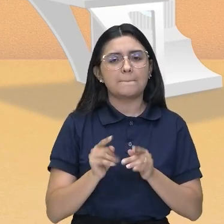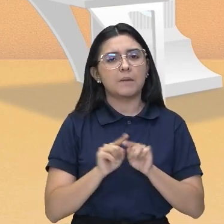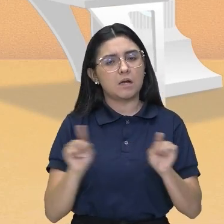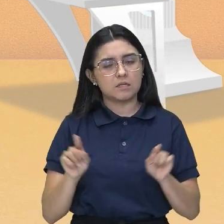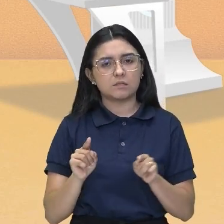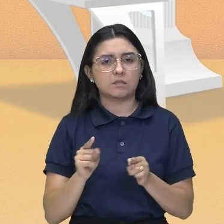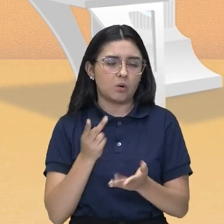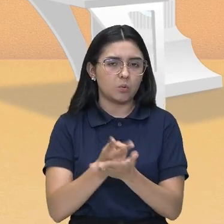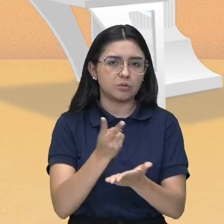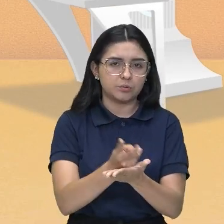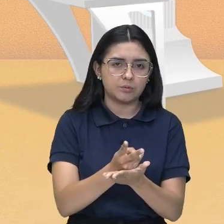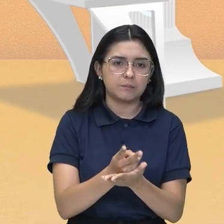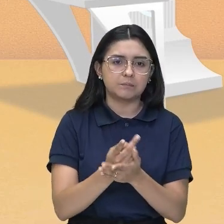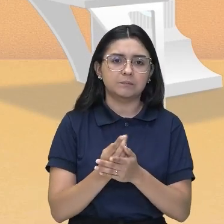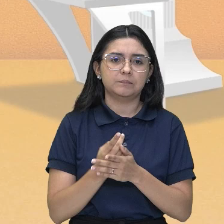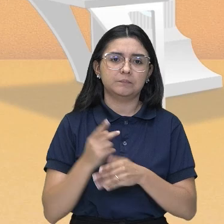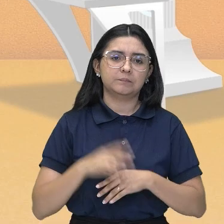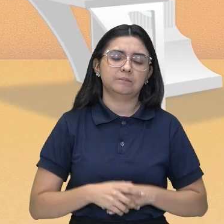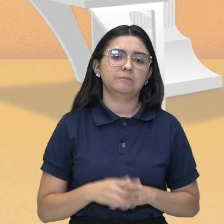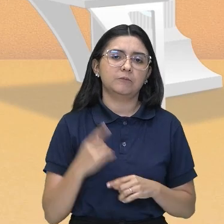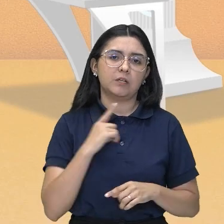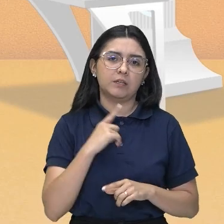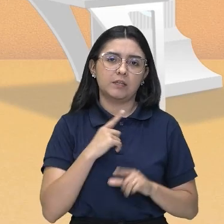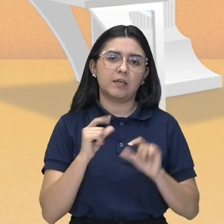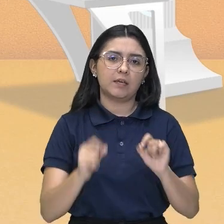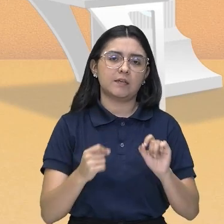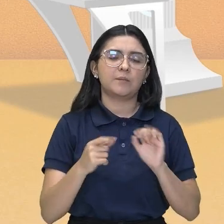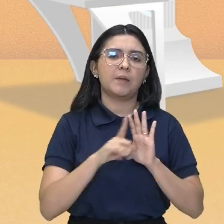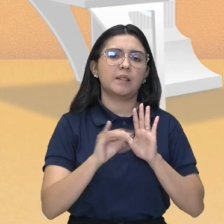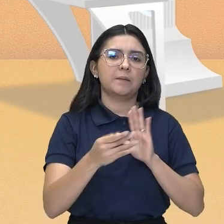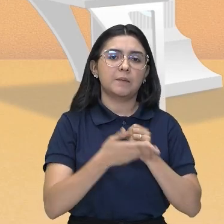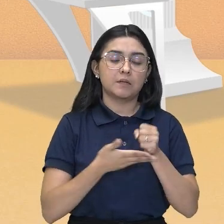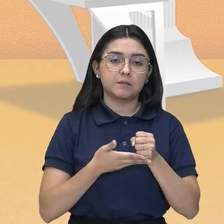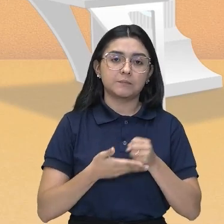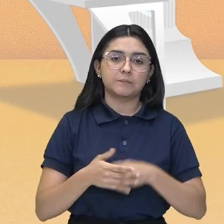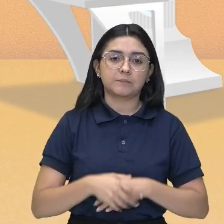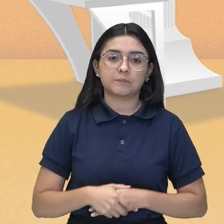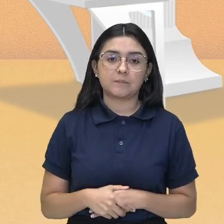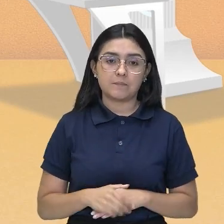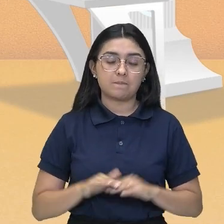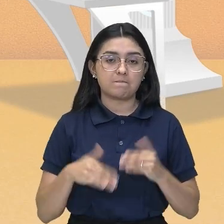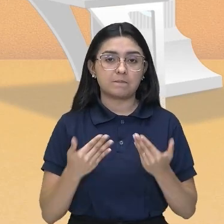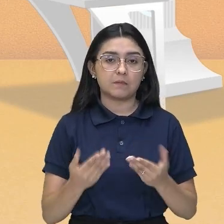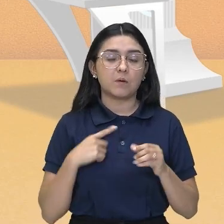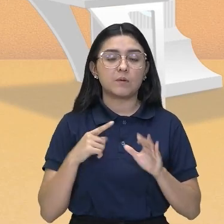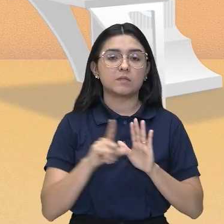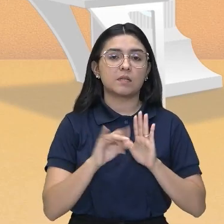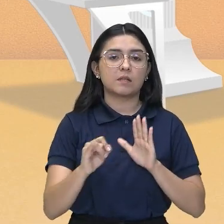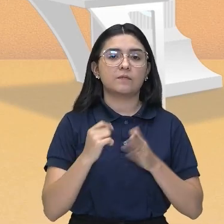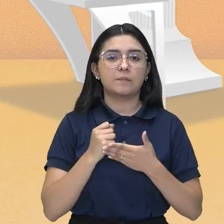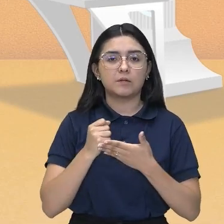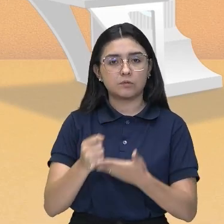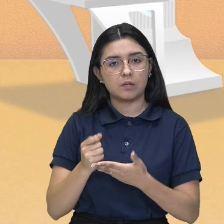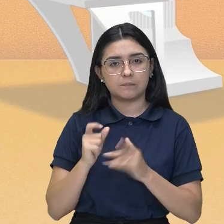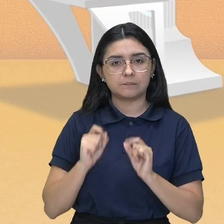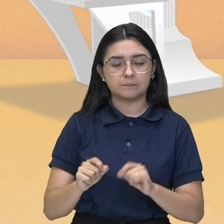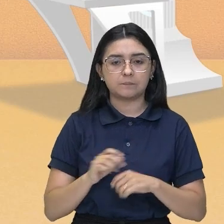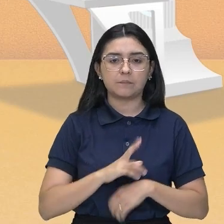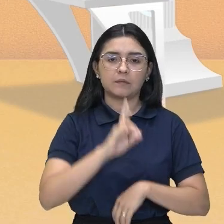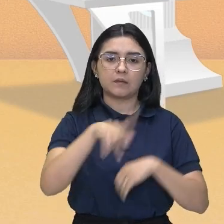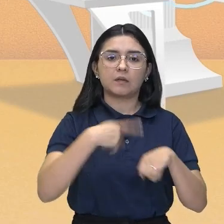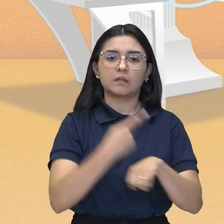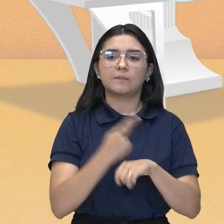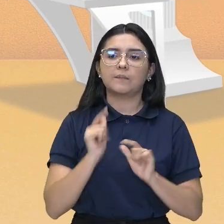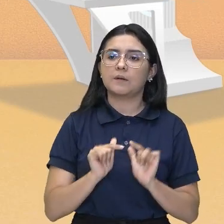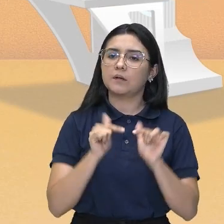porque ela tem a lei que lhe dá esse respaldo. Então a lei Eusébio de Queiroz vem para facilitar isso aí. Depois o